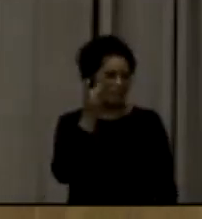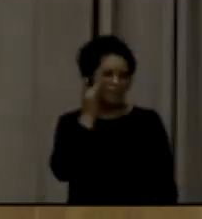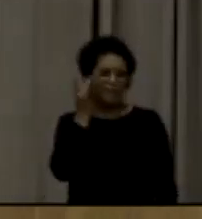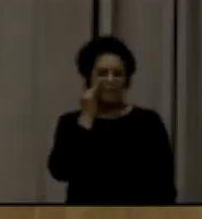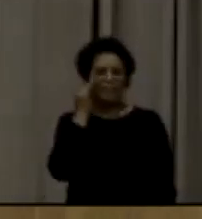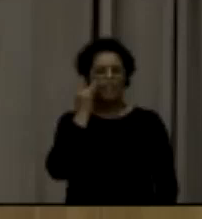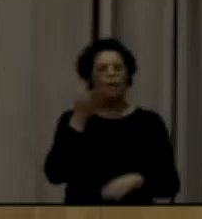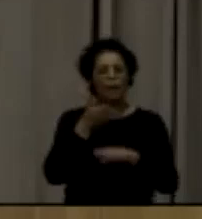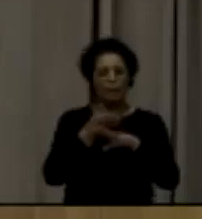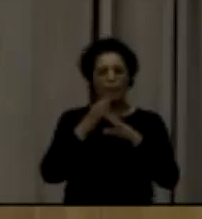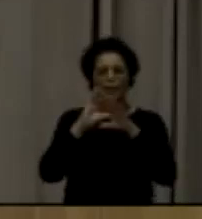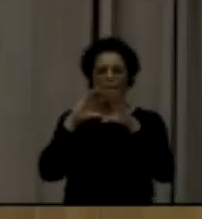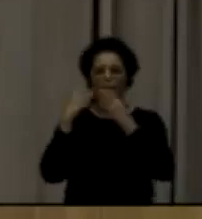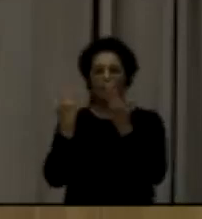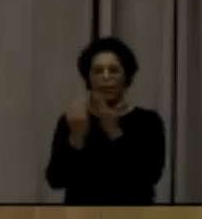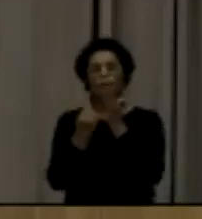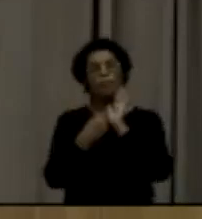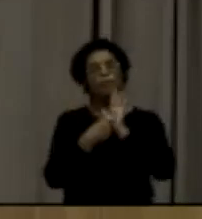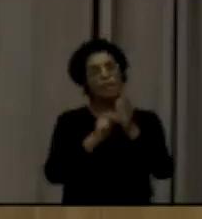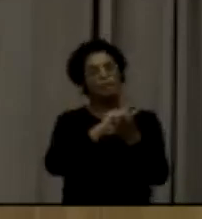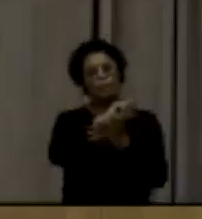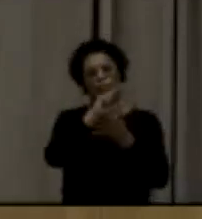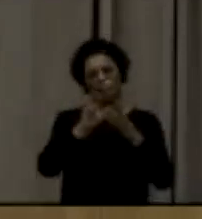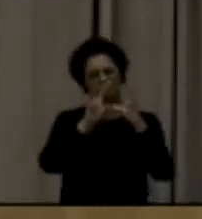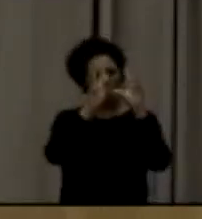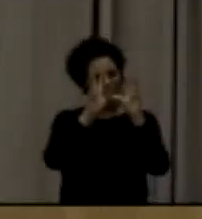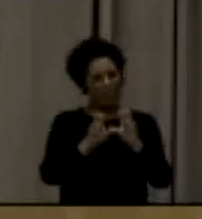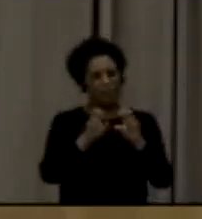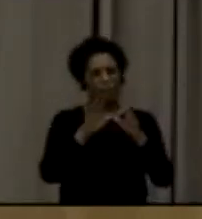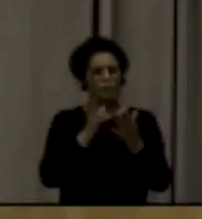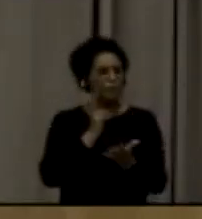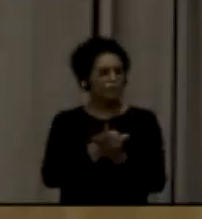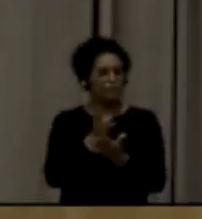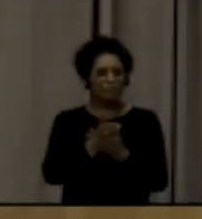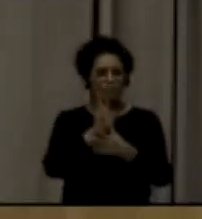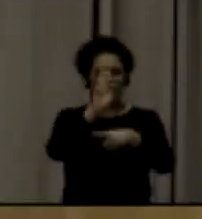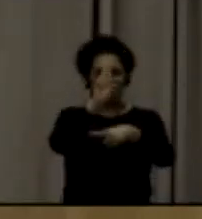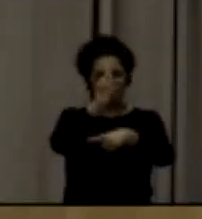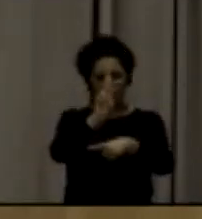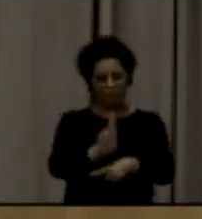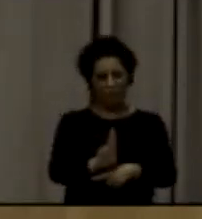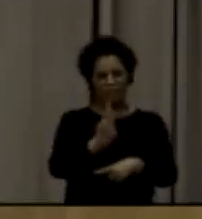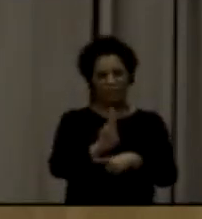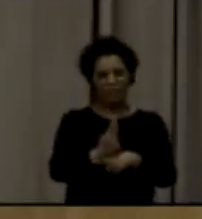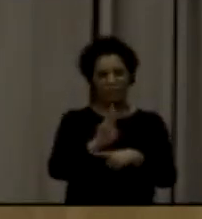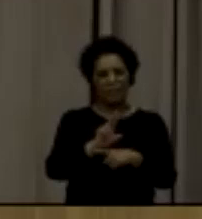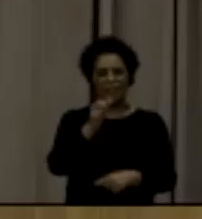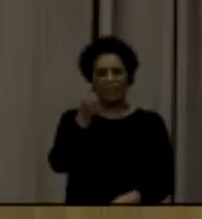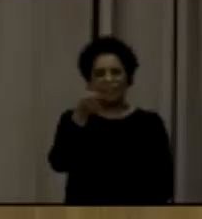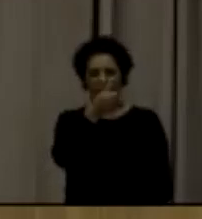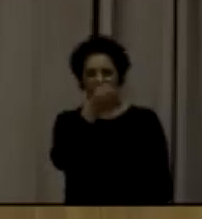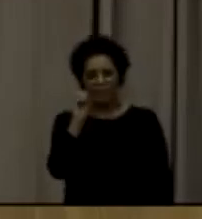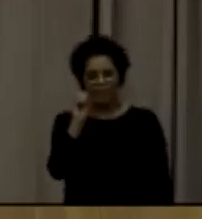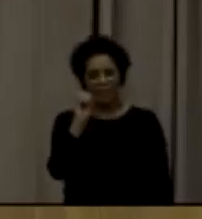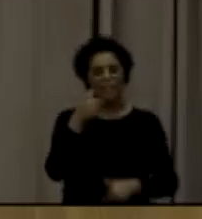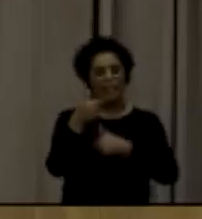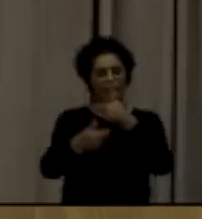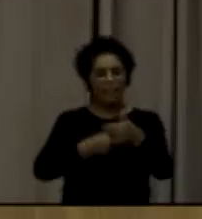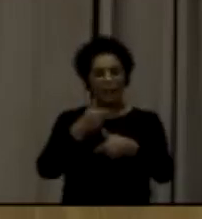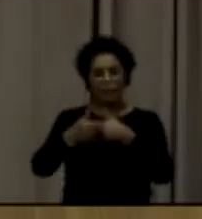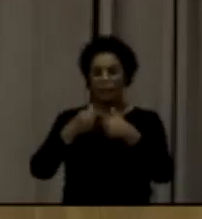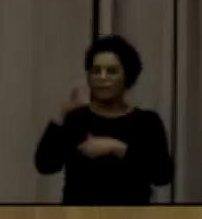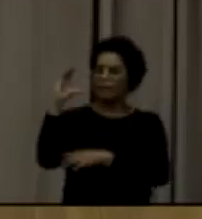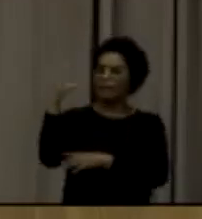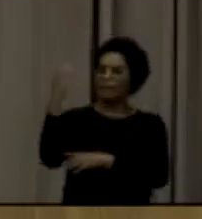a presença, que vai trazer muitas reflexões. Bom, sempre estarão representando 167 trabalhos científicos que nós